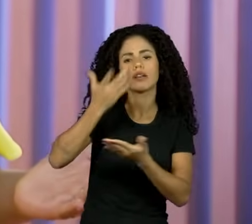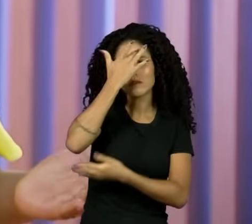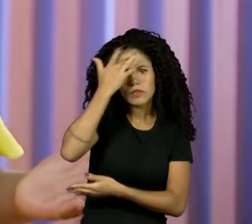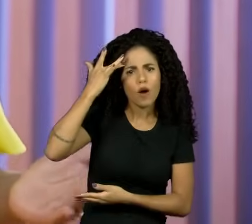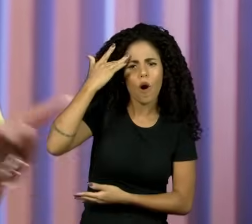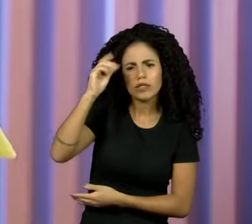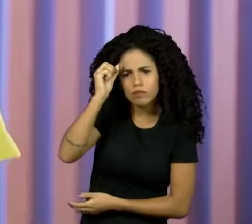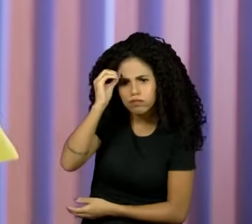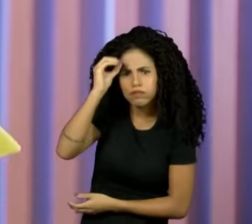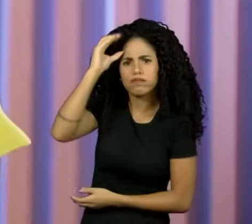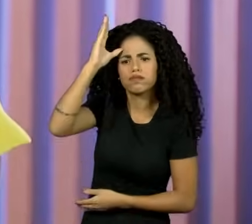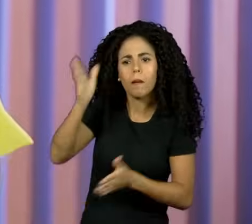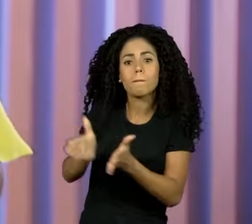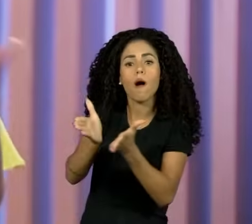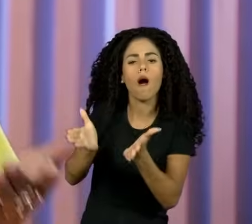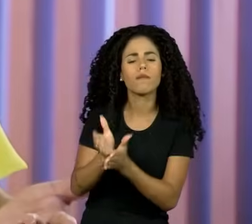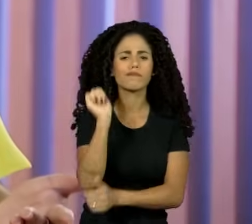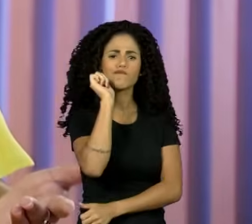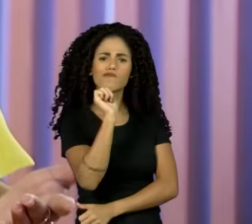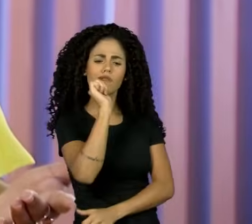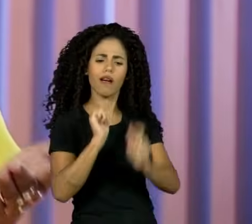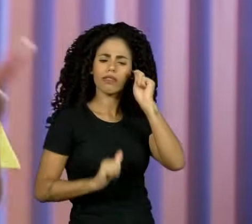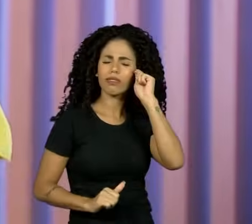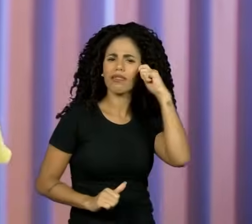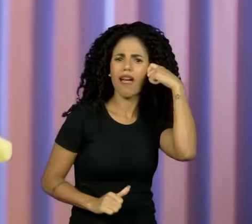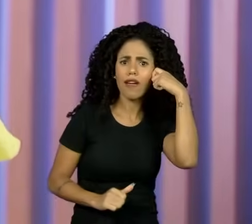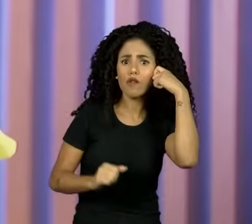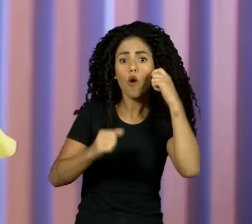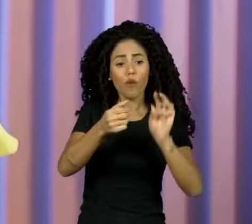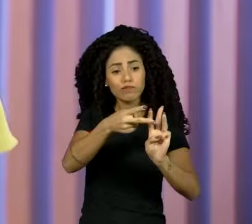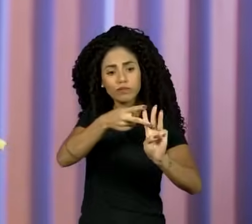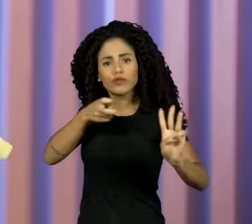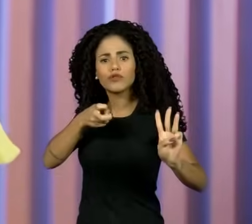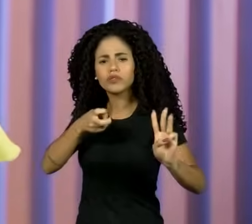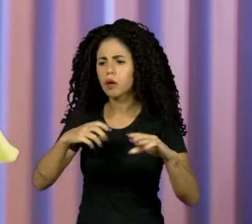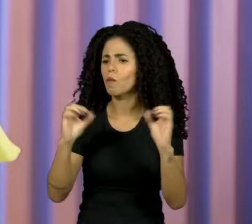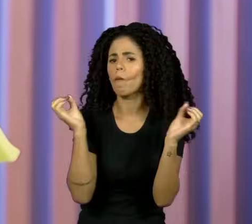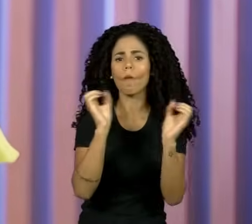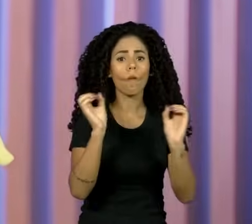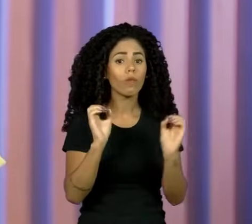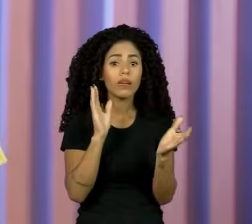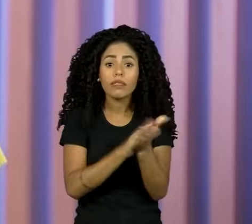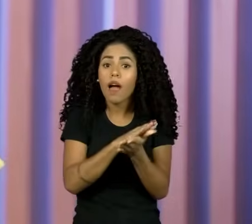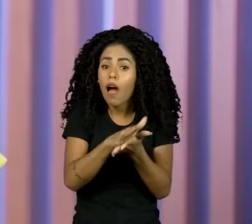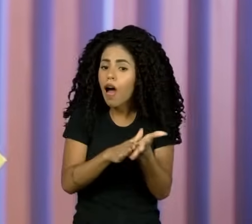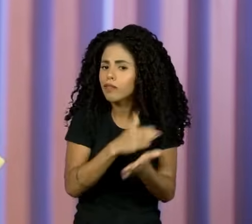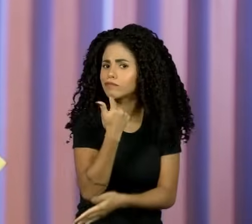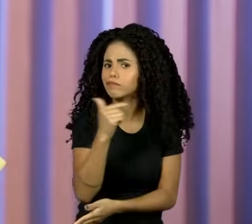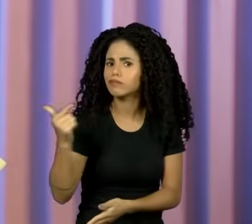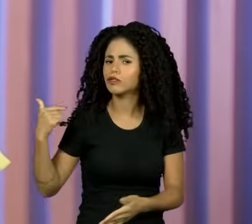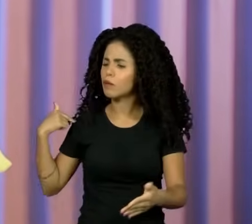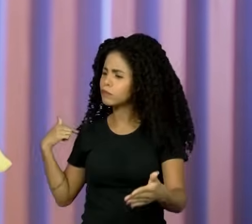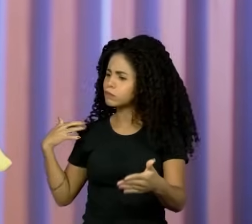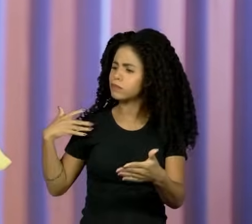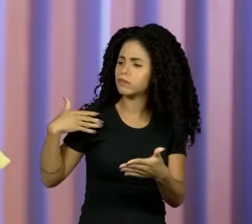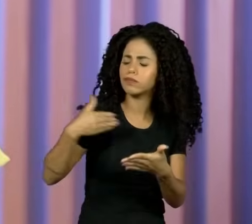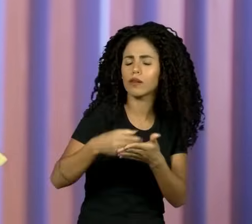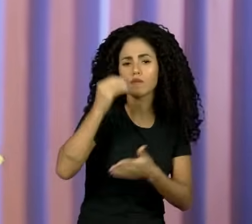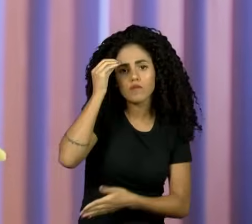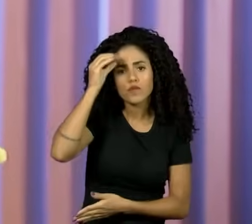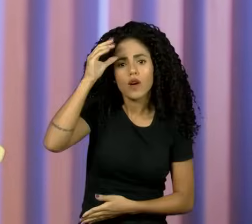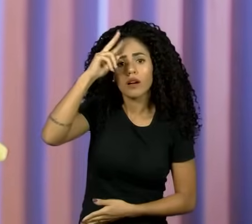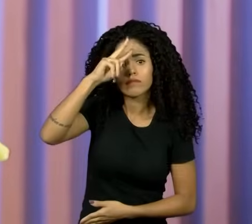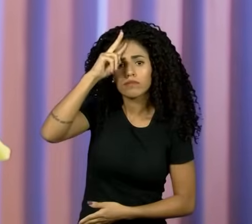populares, da mulher, do negro, do índio, na nossa formação histórica e cultural.